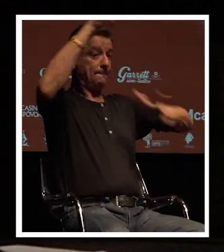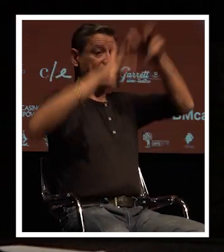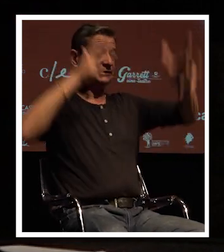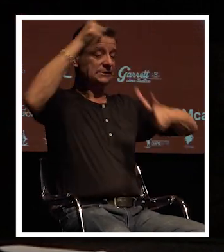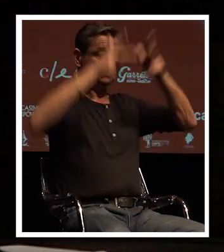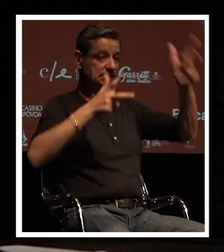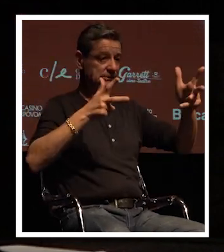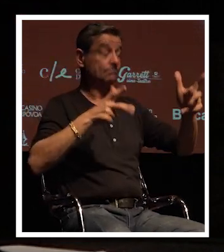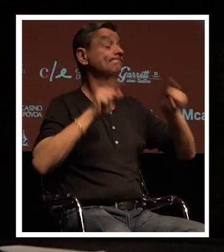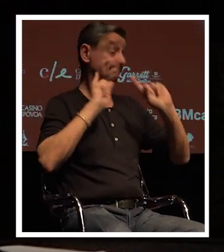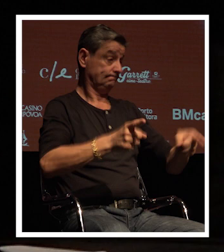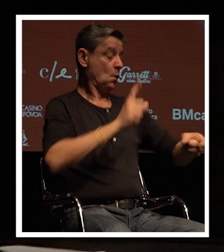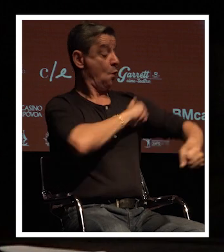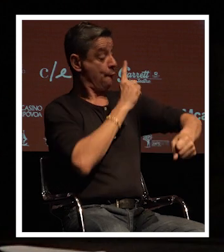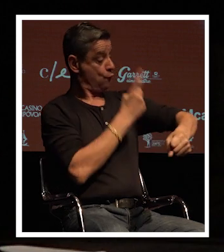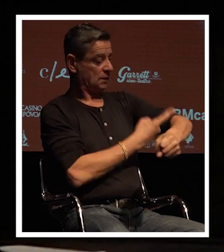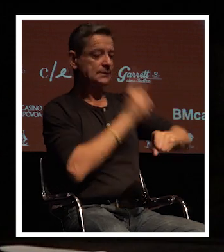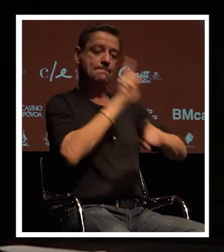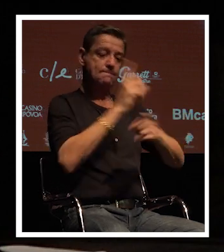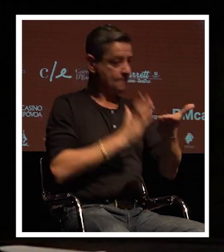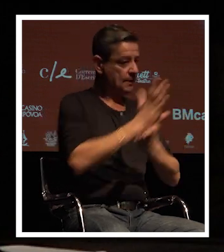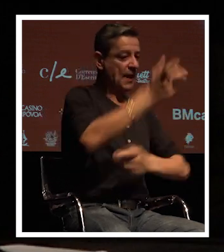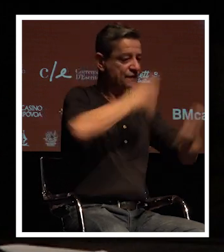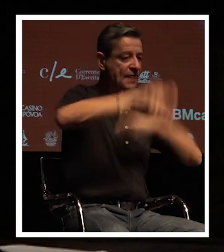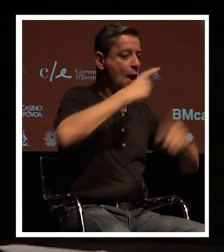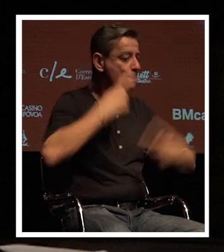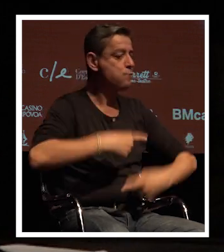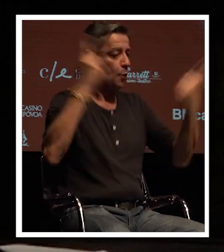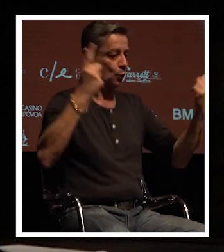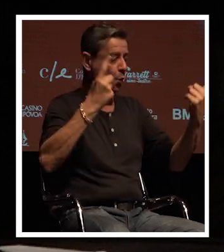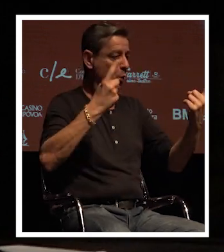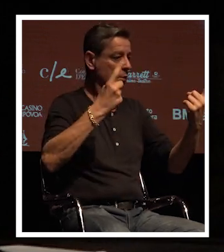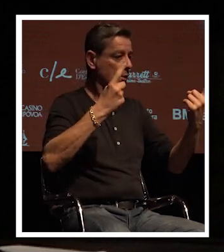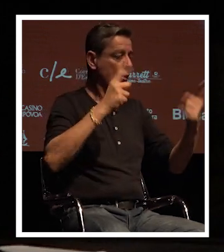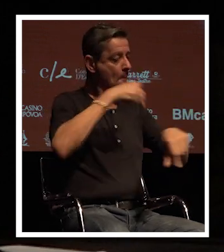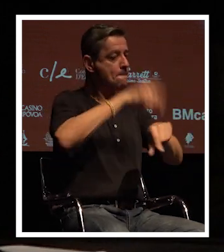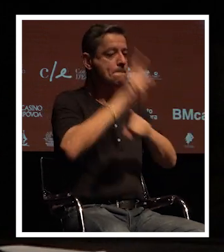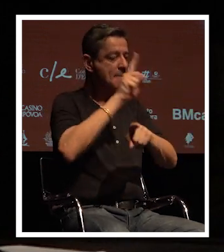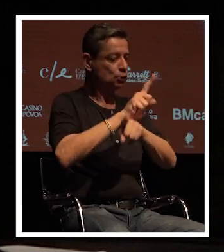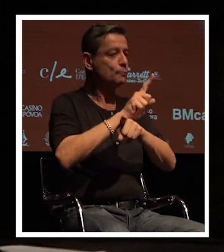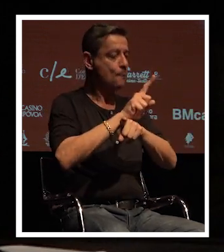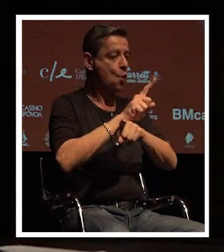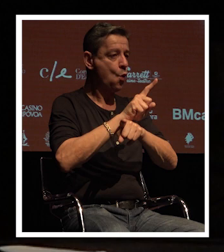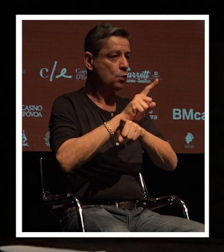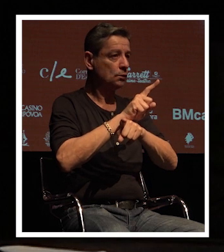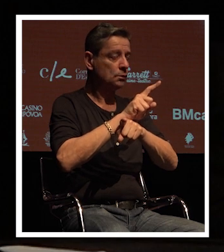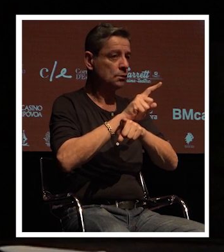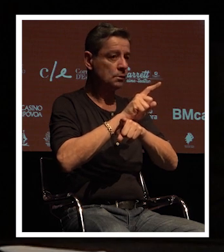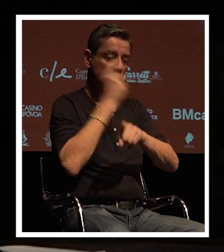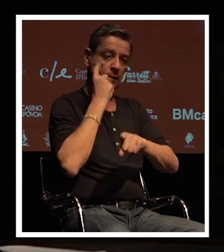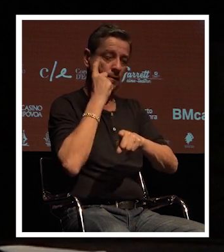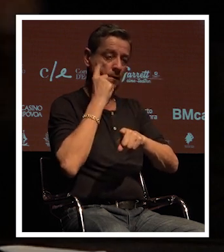obrigadas por esta força a manter a venda ao público mais ou menos no mesmo no mesmo eh